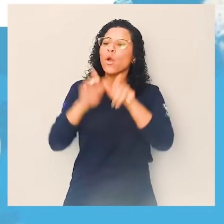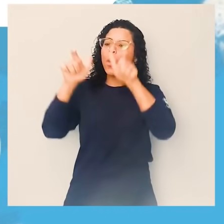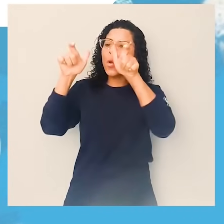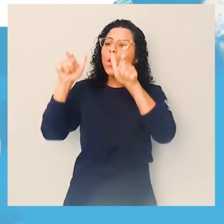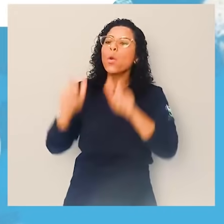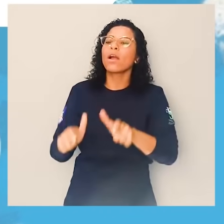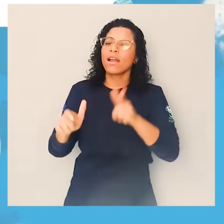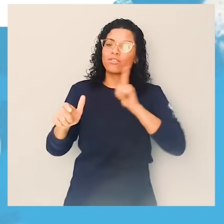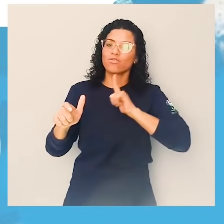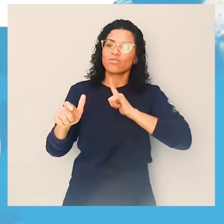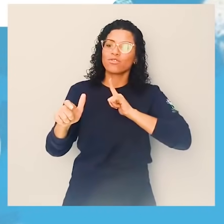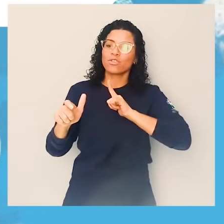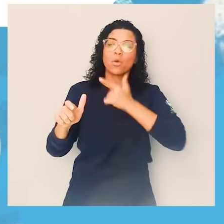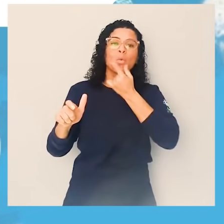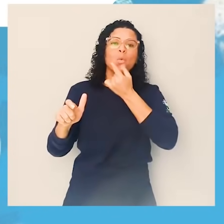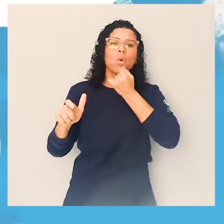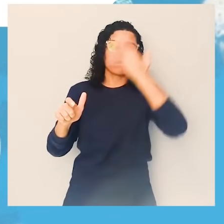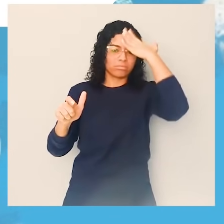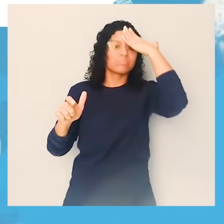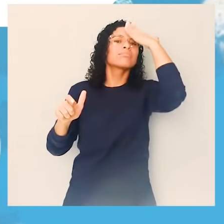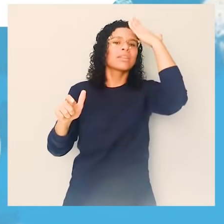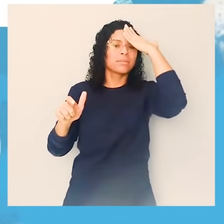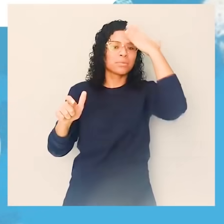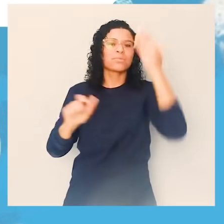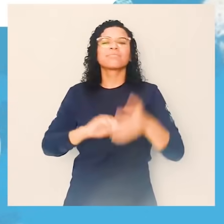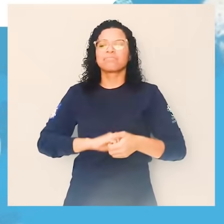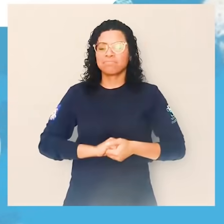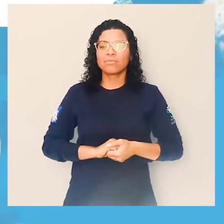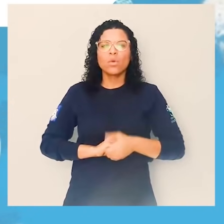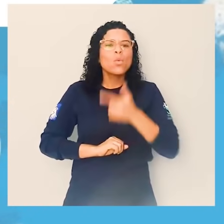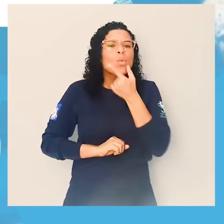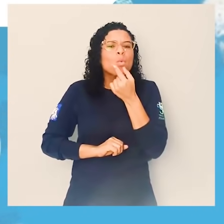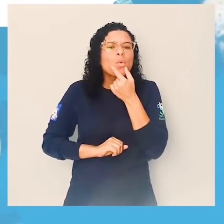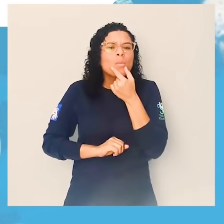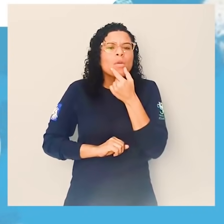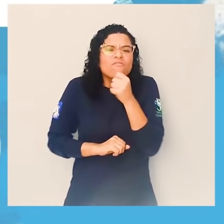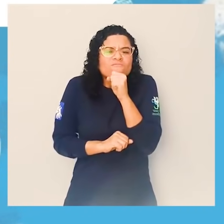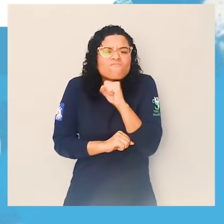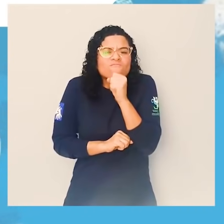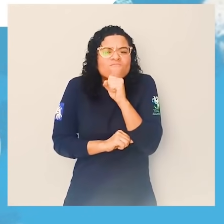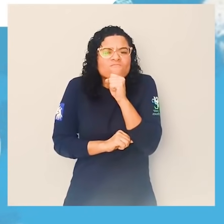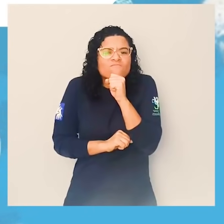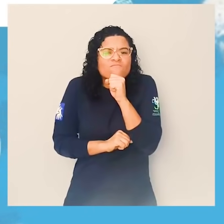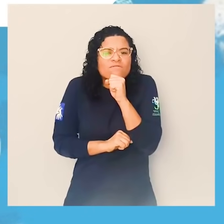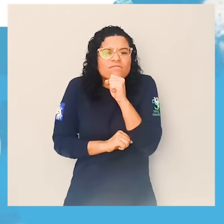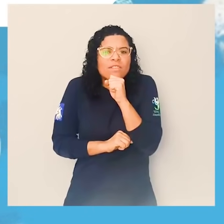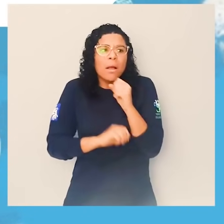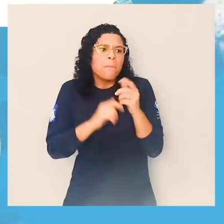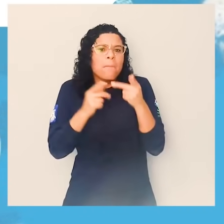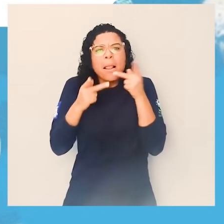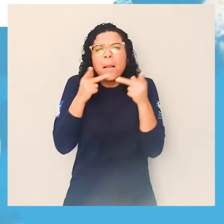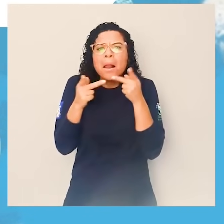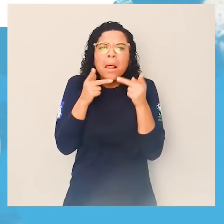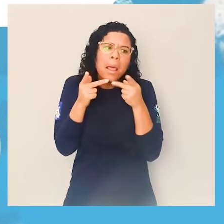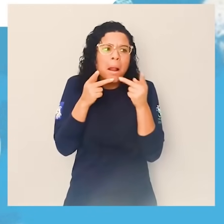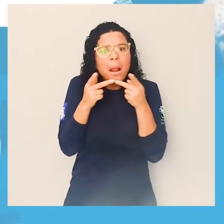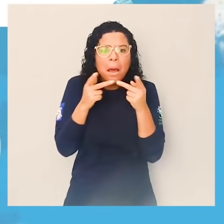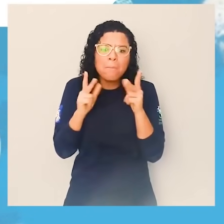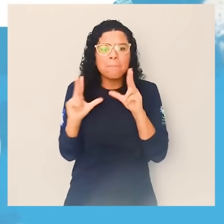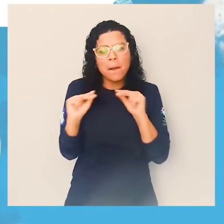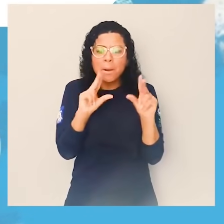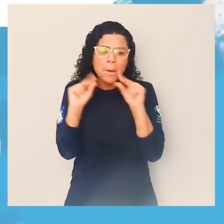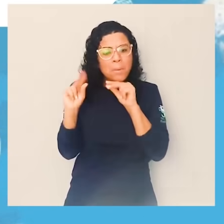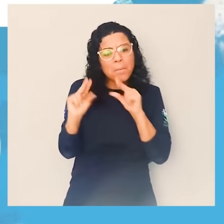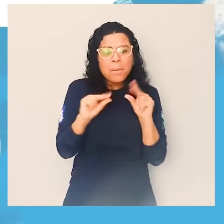chegou ao lugar onde tinha o tal do sábio. Era um velho miudinho que falava pelos cotovelos.